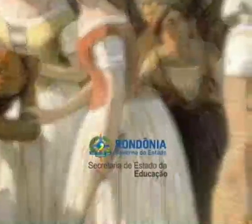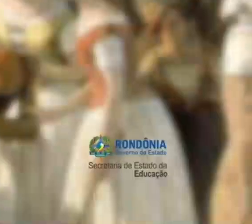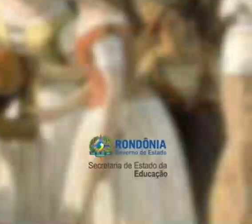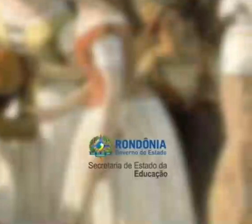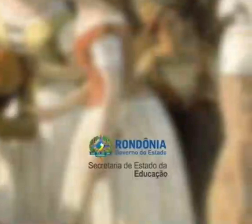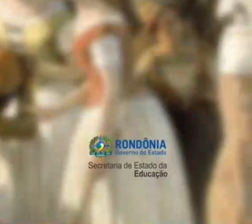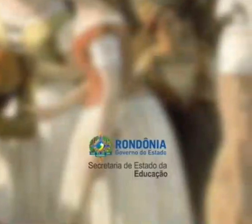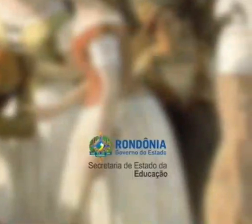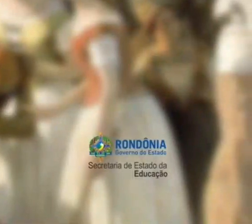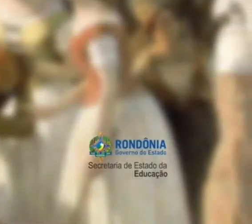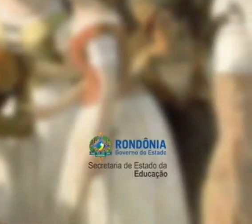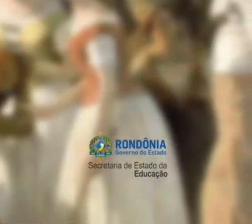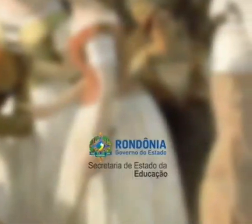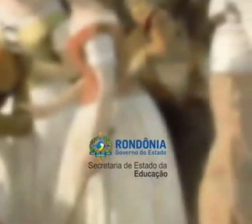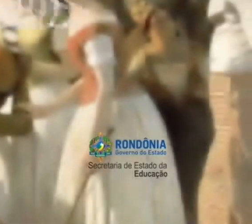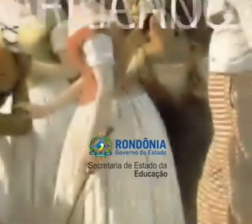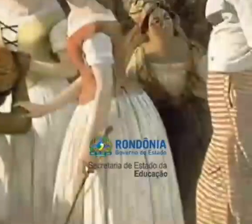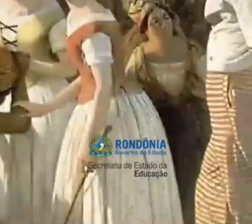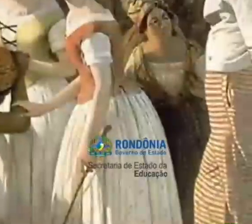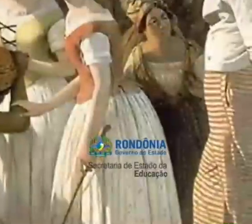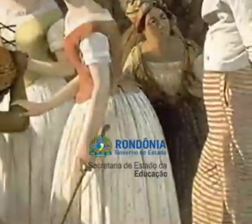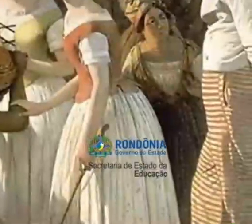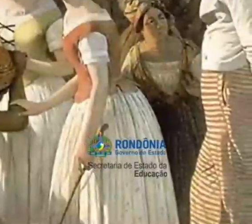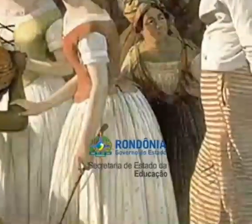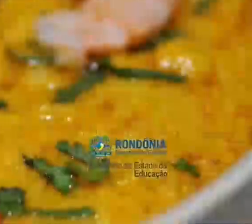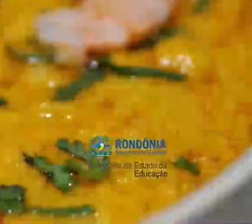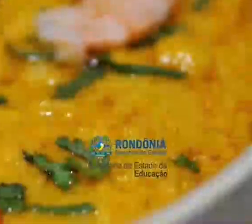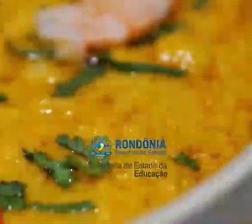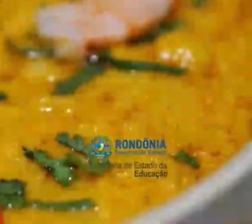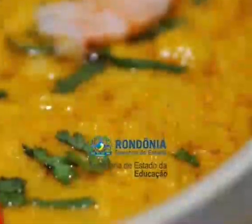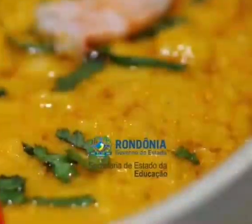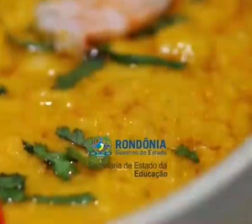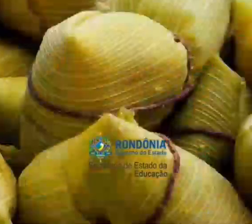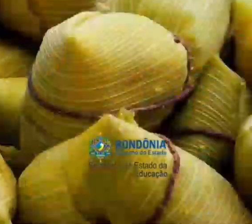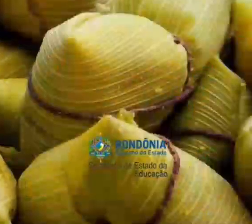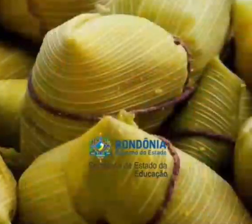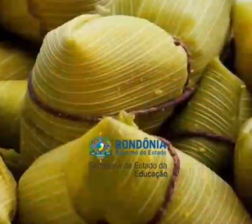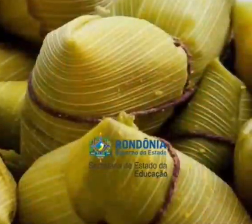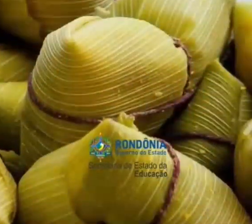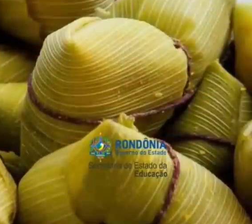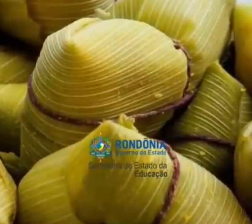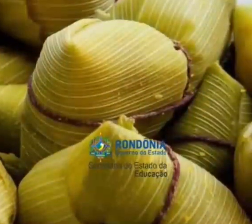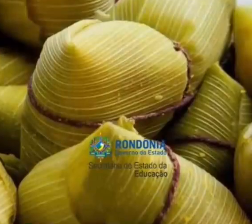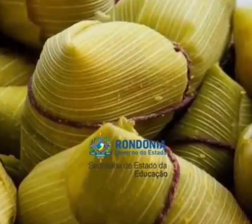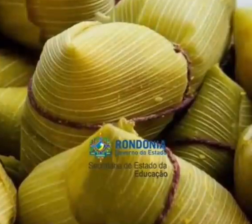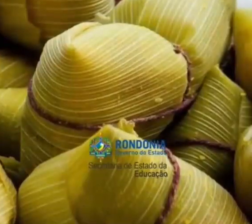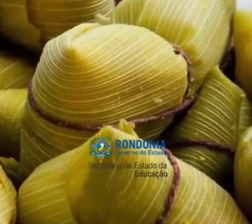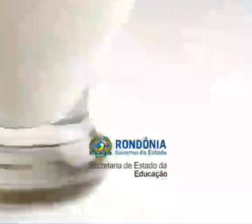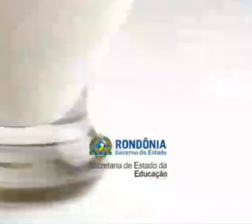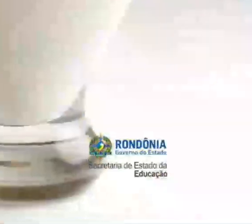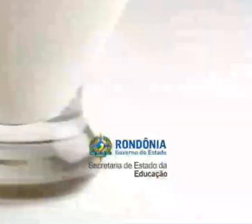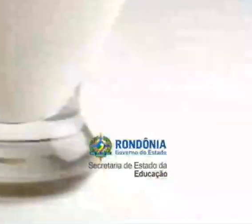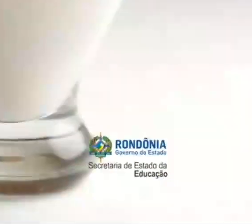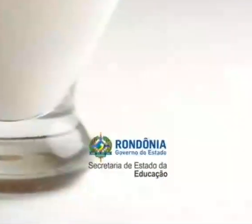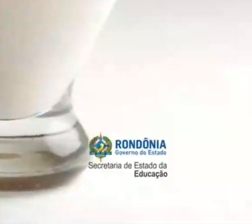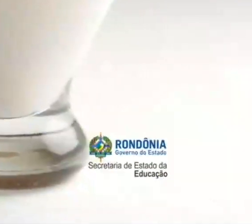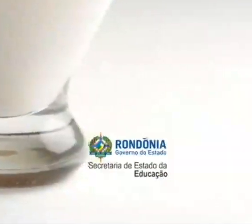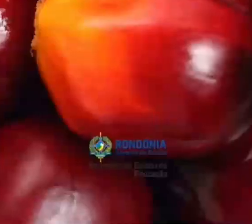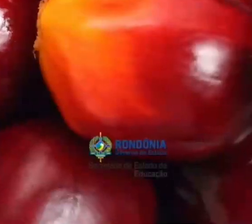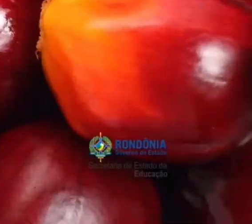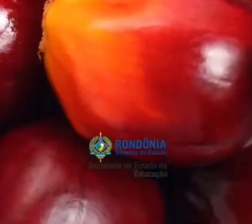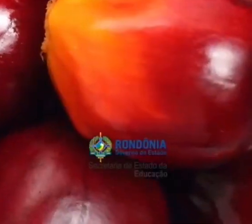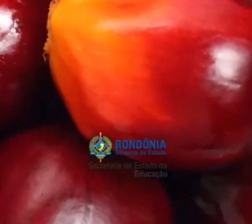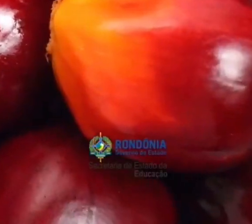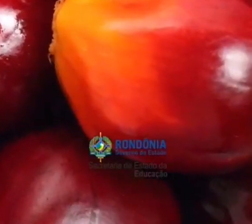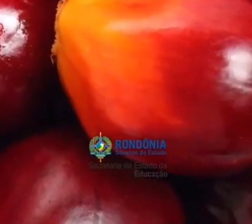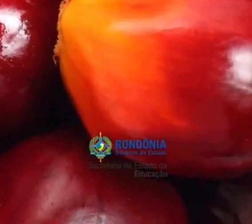escravos africanos, que nos deixaram influências na alimentação, vatapá, pamonha e nos temperos, leite de coco